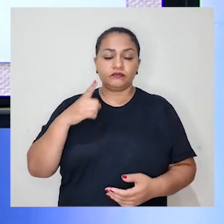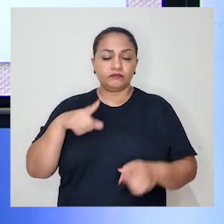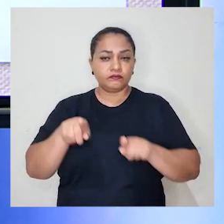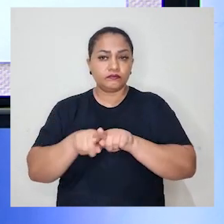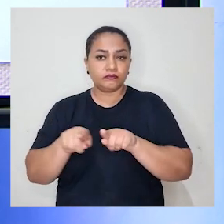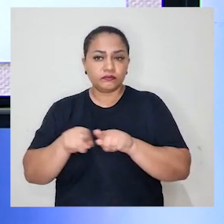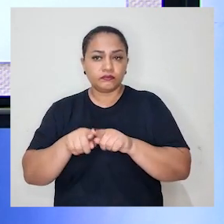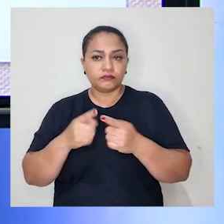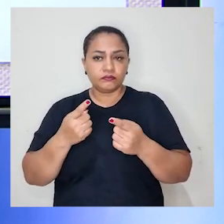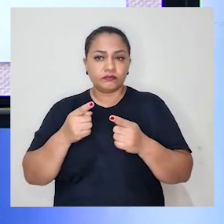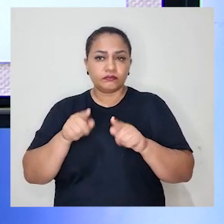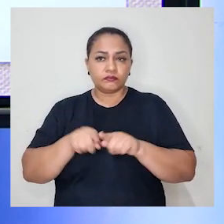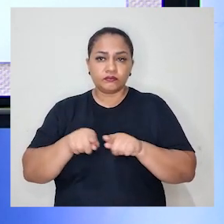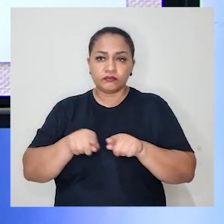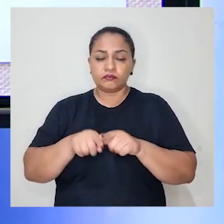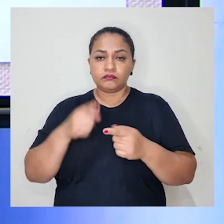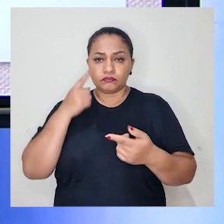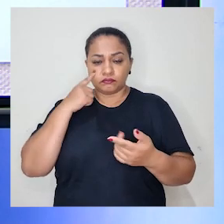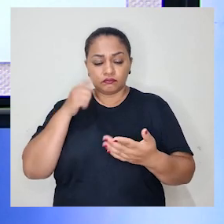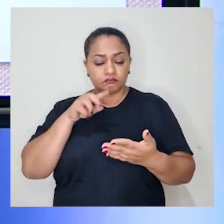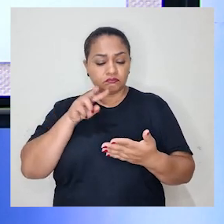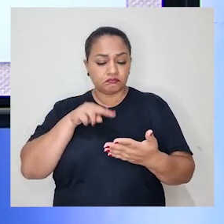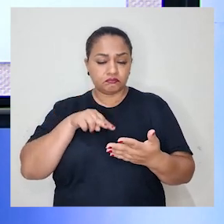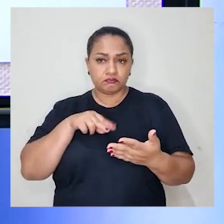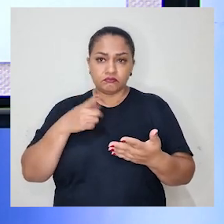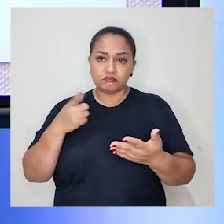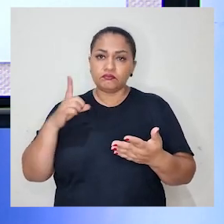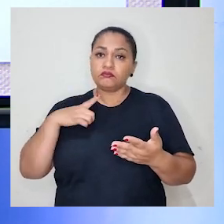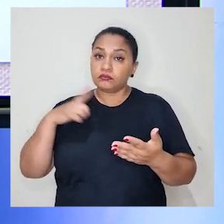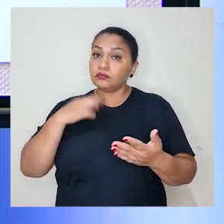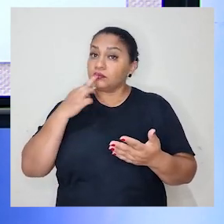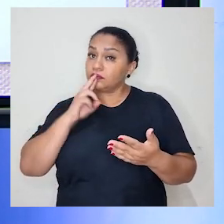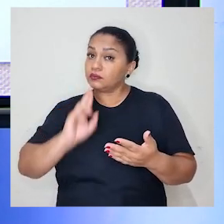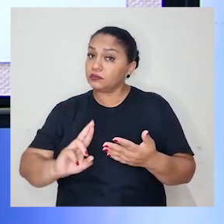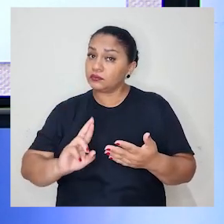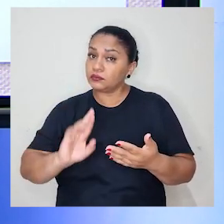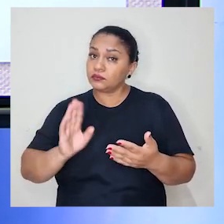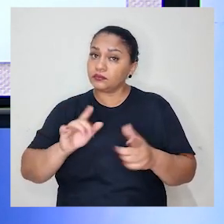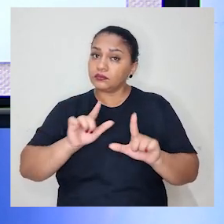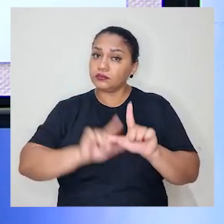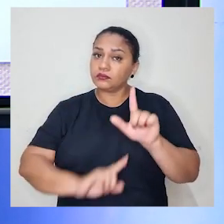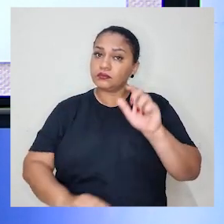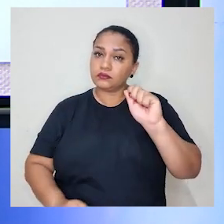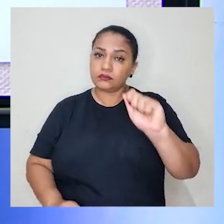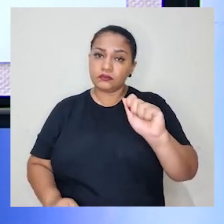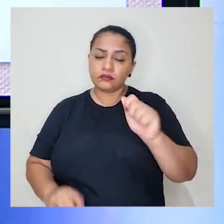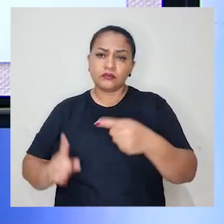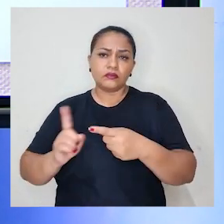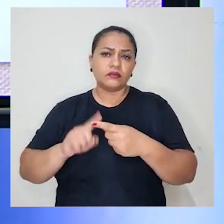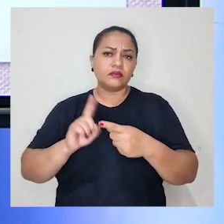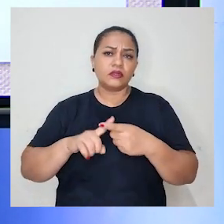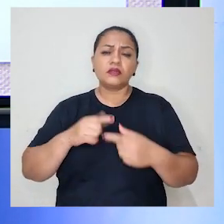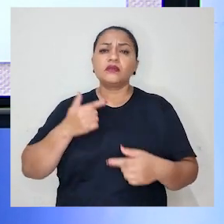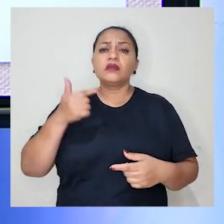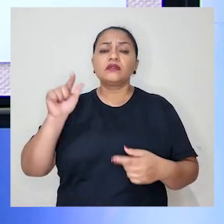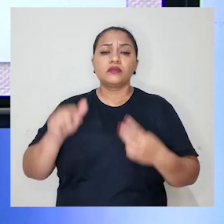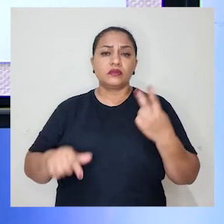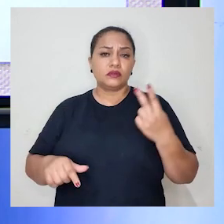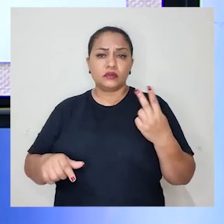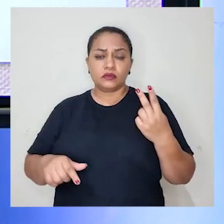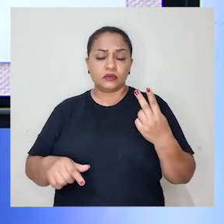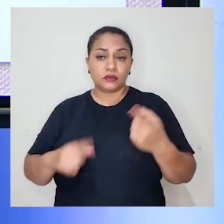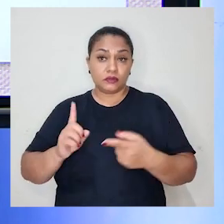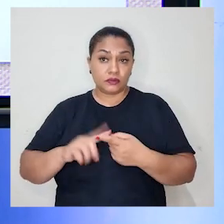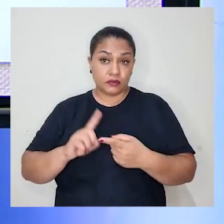aqui também, aqui também, aqui também. Então, já temos a resposta, alternativa A. Por que que não seriam as outras